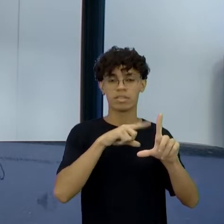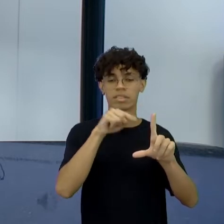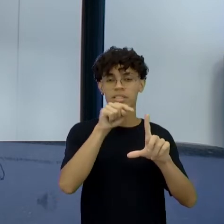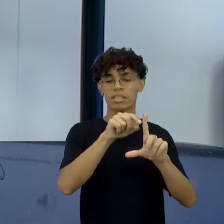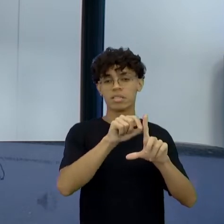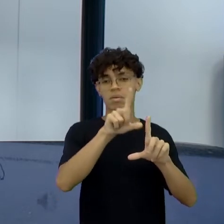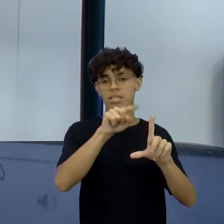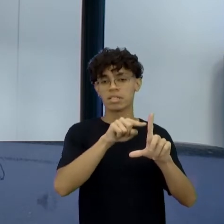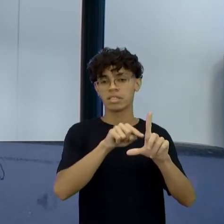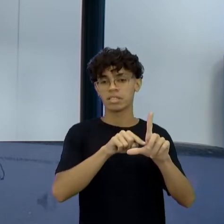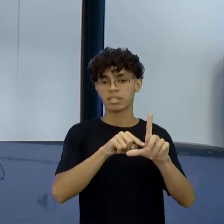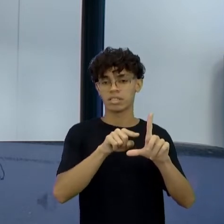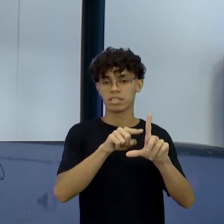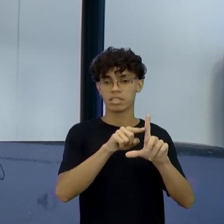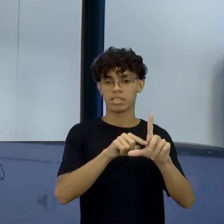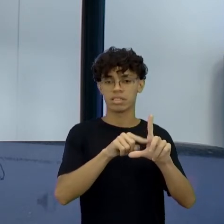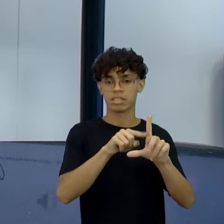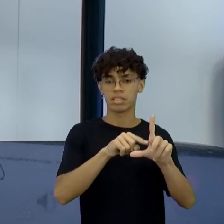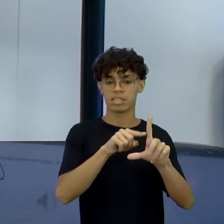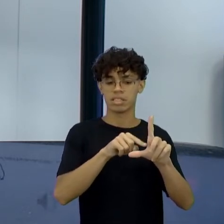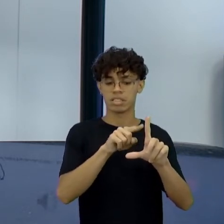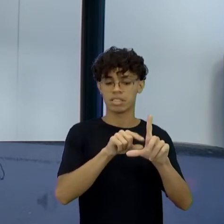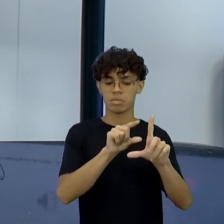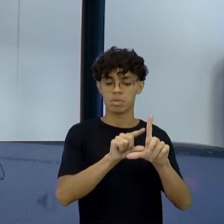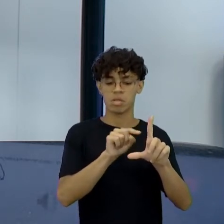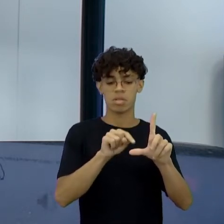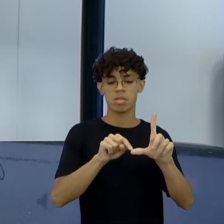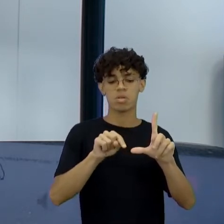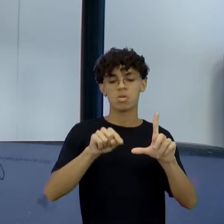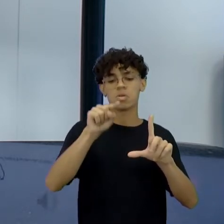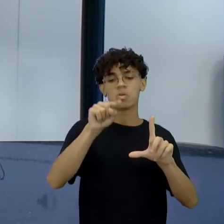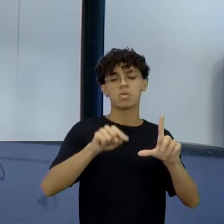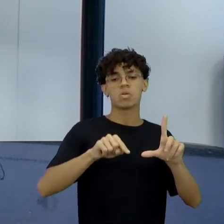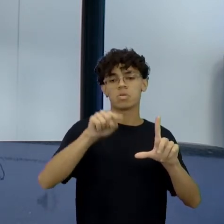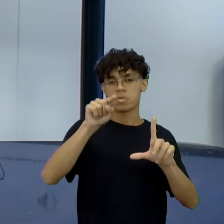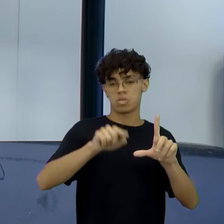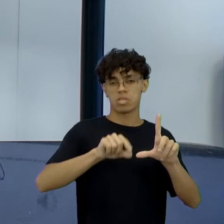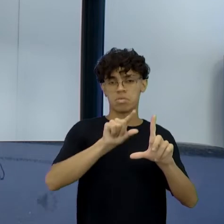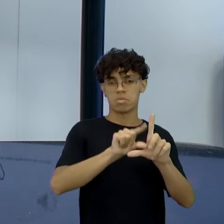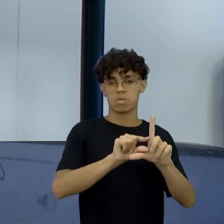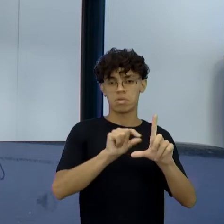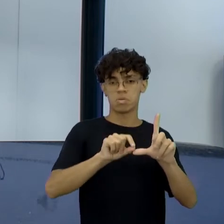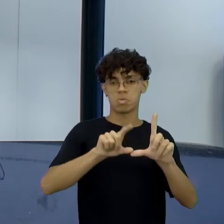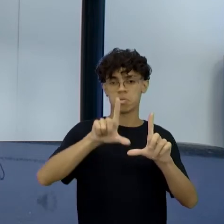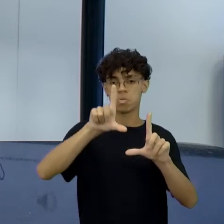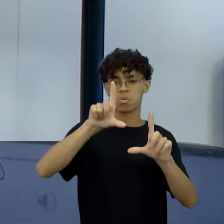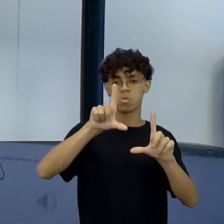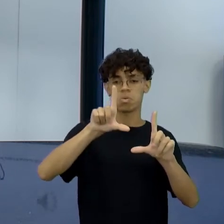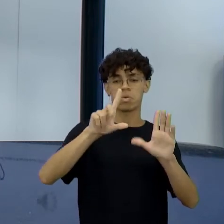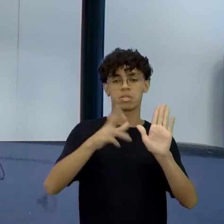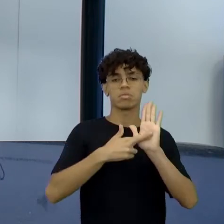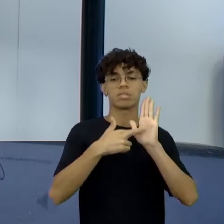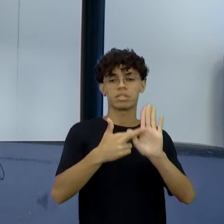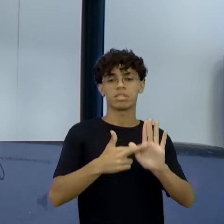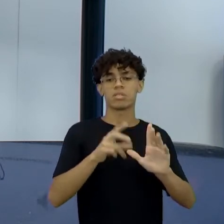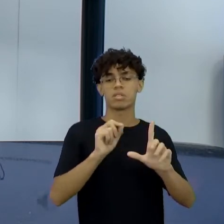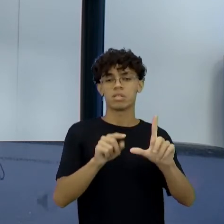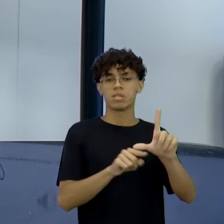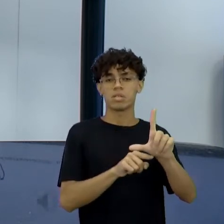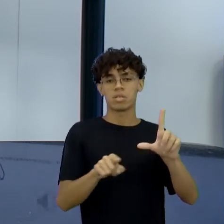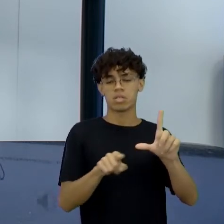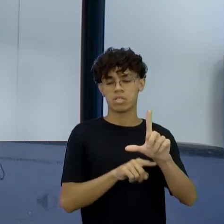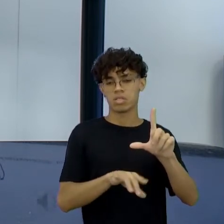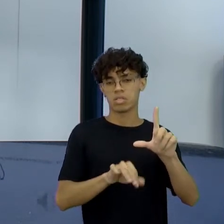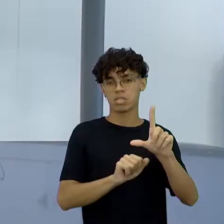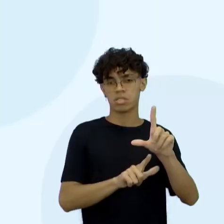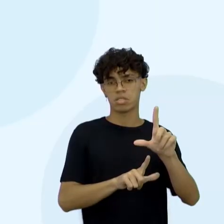né? Tem esta base aqui e esta base. Né? Tá certo? E essa vai representar a altura pra gente, né? Como se